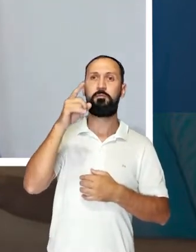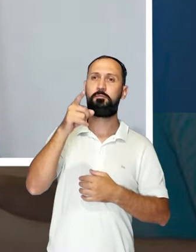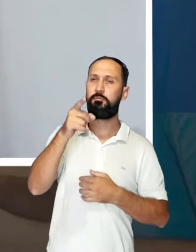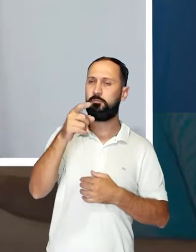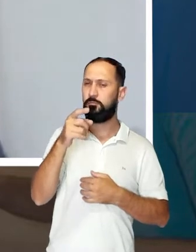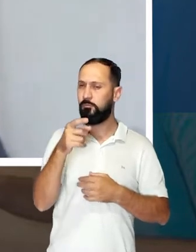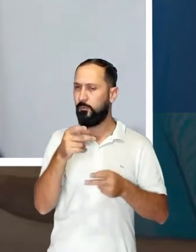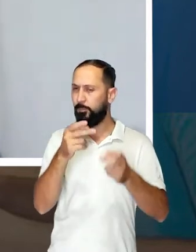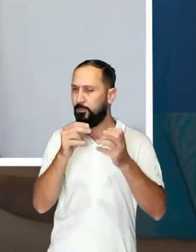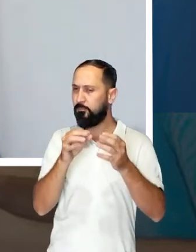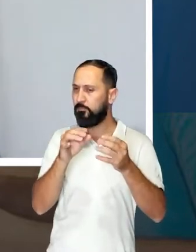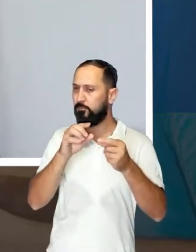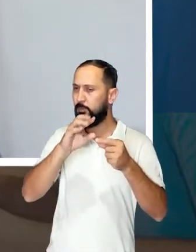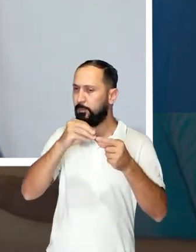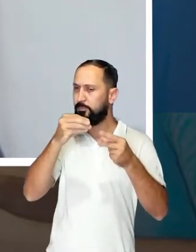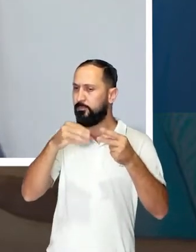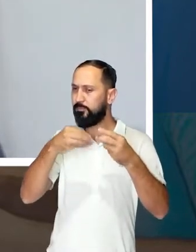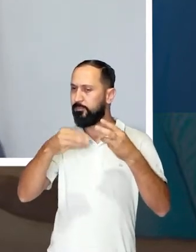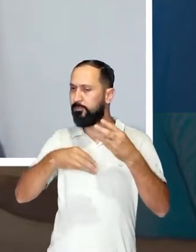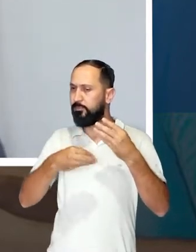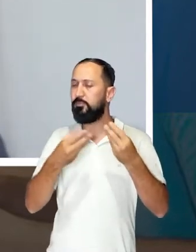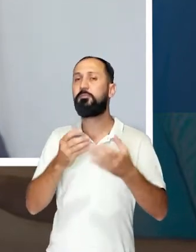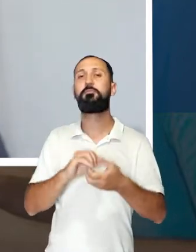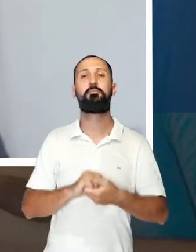deduzir as coisas assim que ele ia vendo.